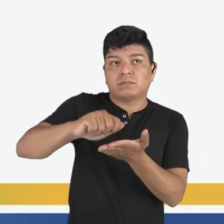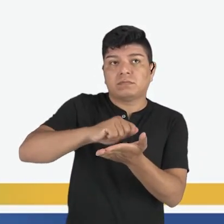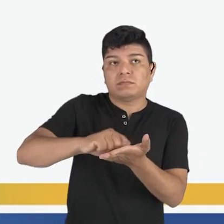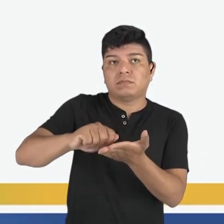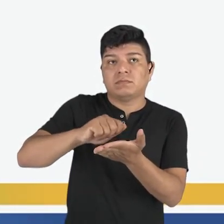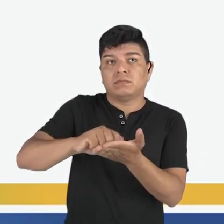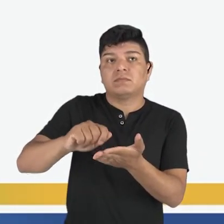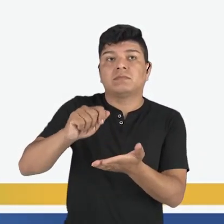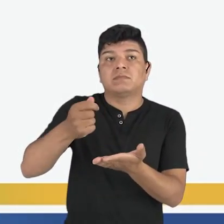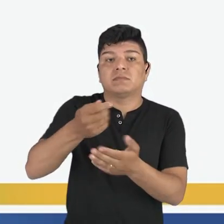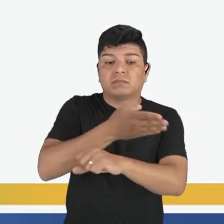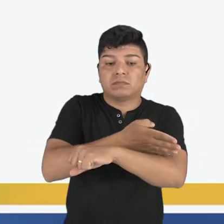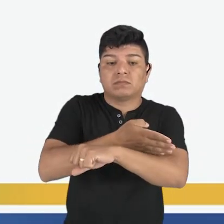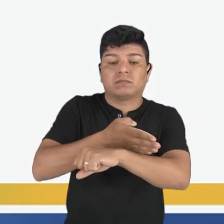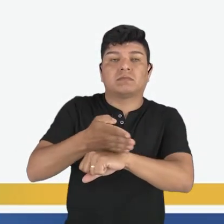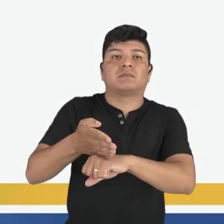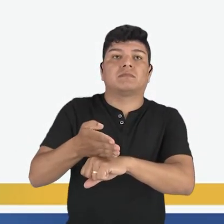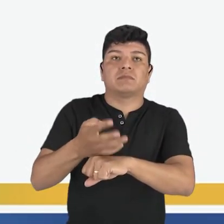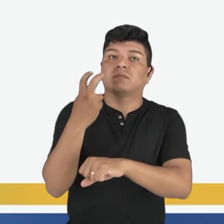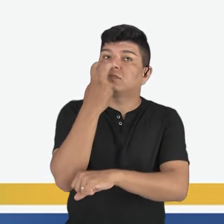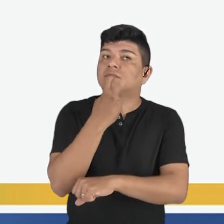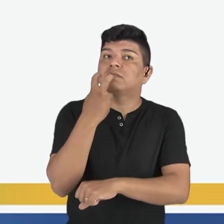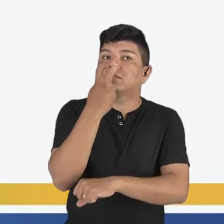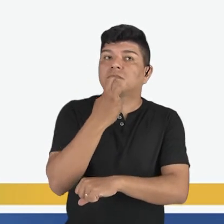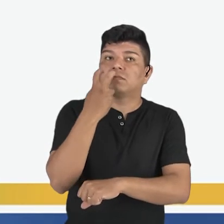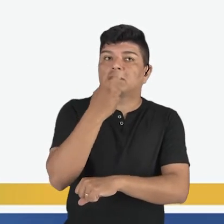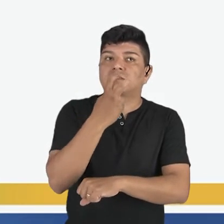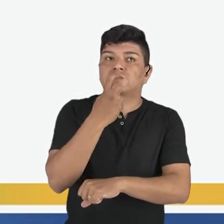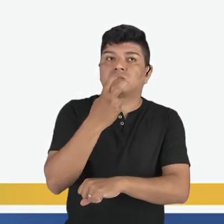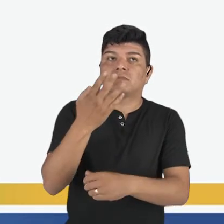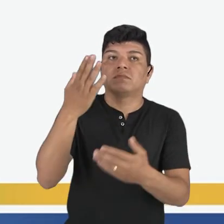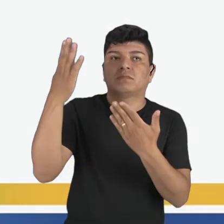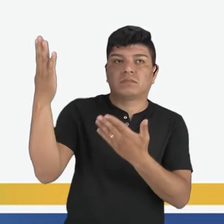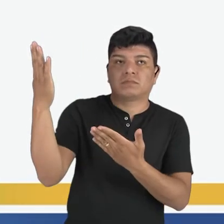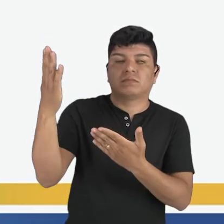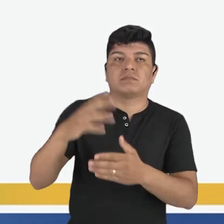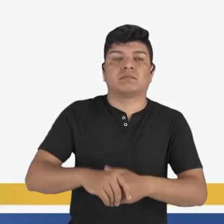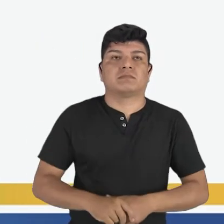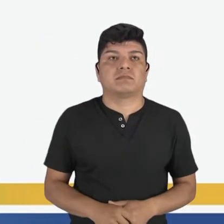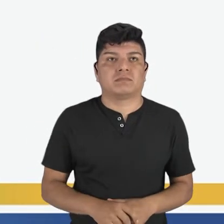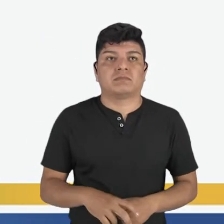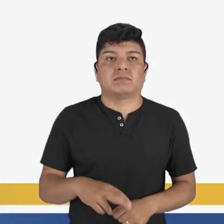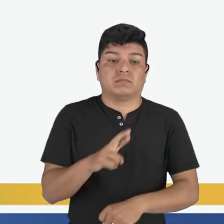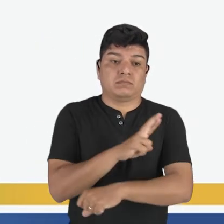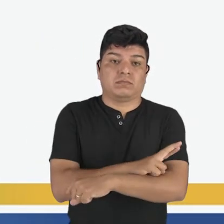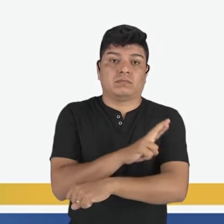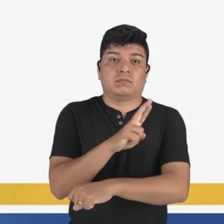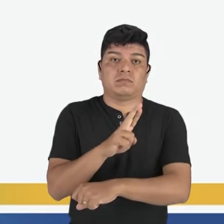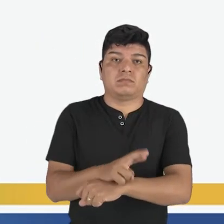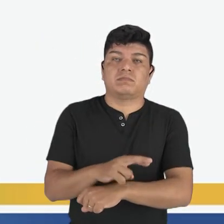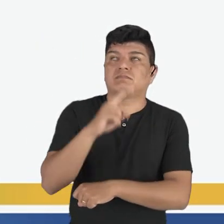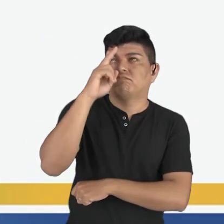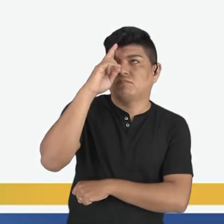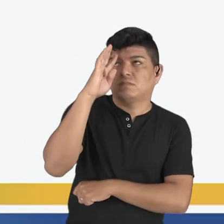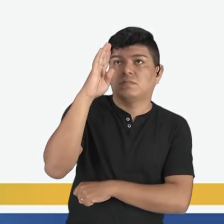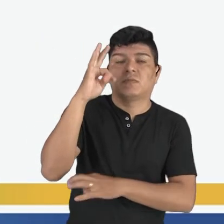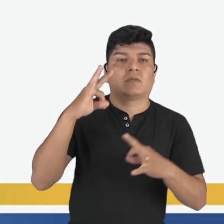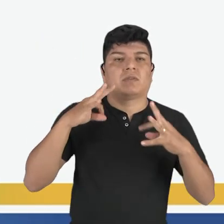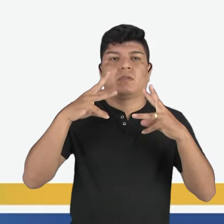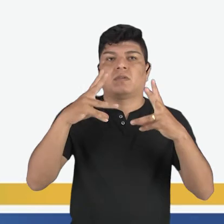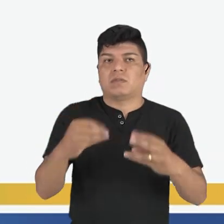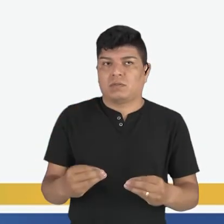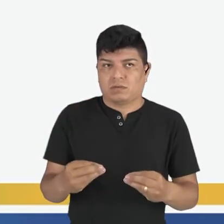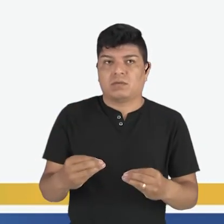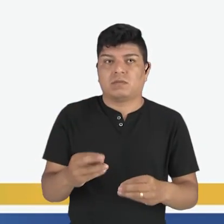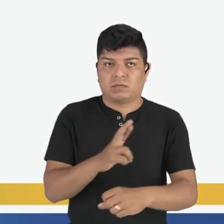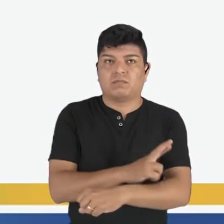registrou a tradição oral do taoísmo. é uma religião meditativa. É claro que todas as